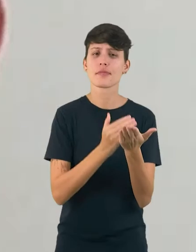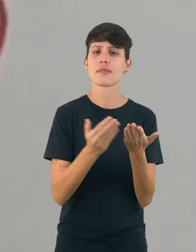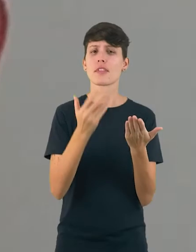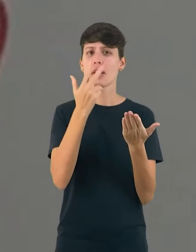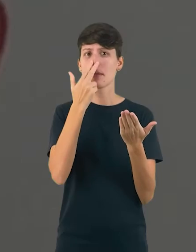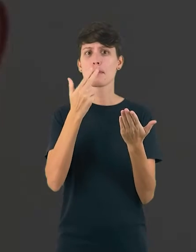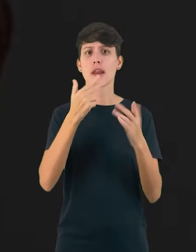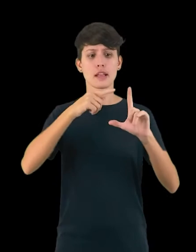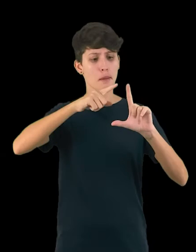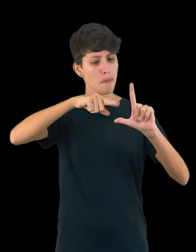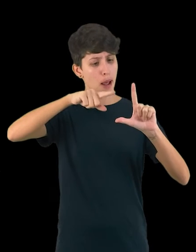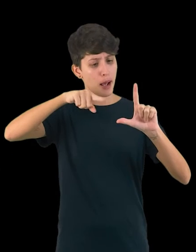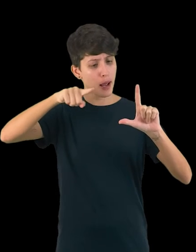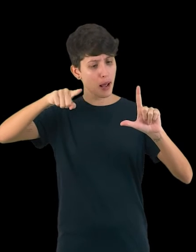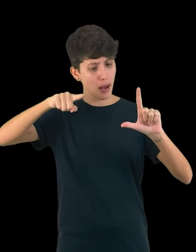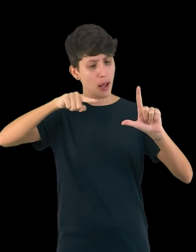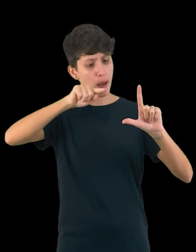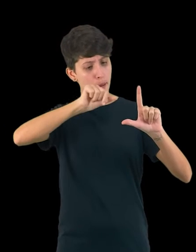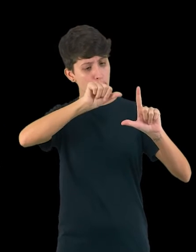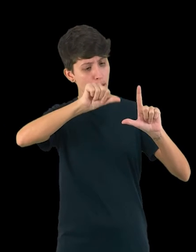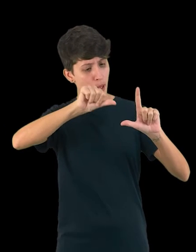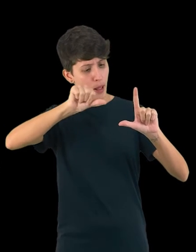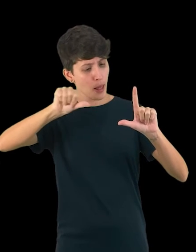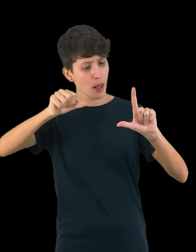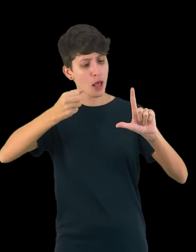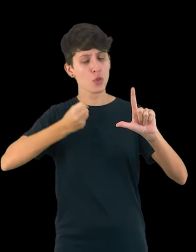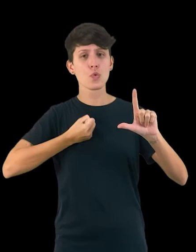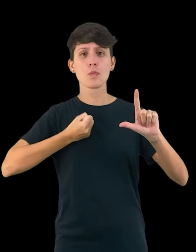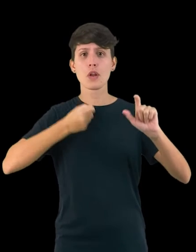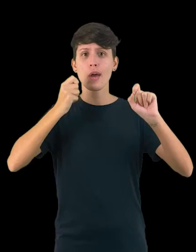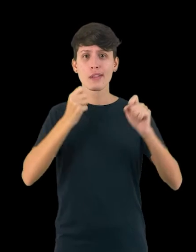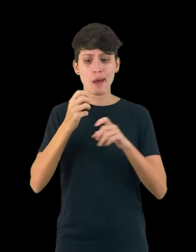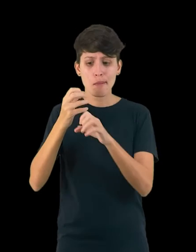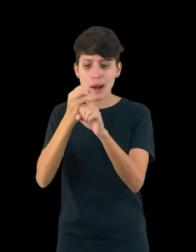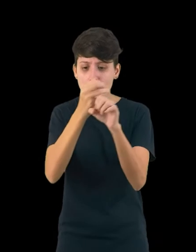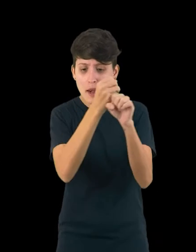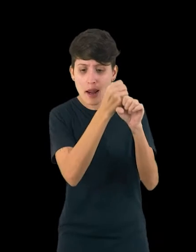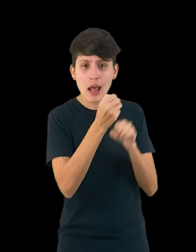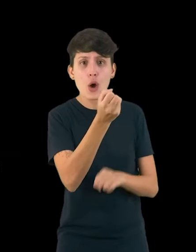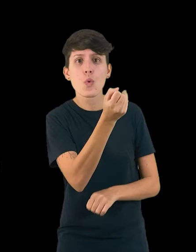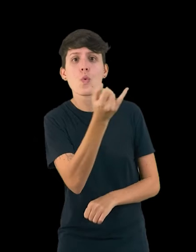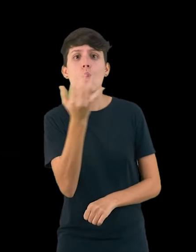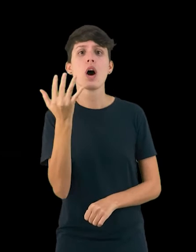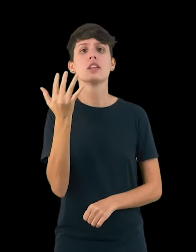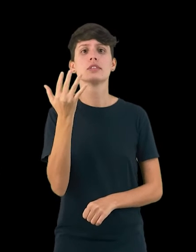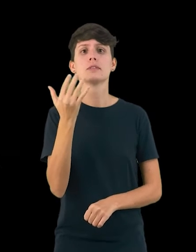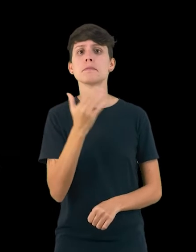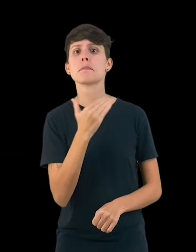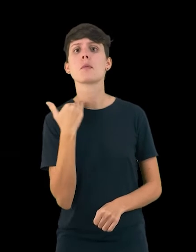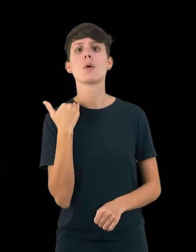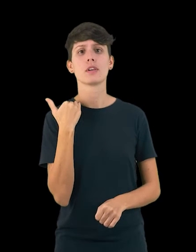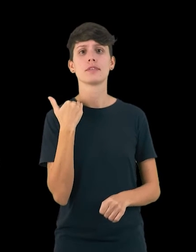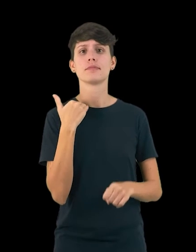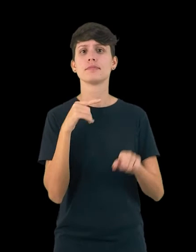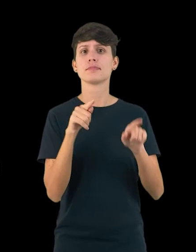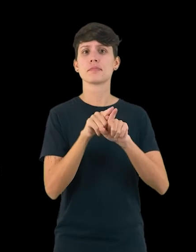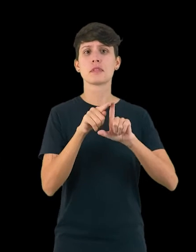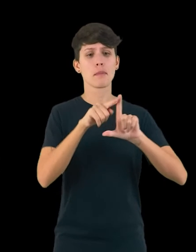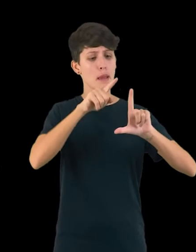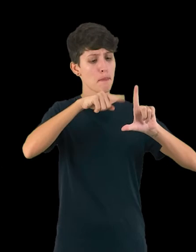desse assunto começou a virar um dado estatístico, né, onde as pessoas são contabilizadas por